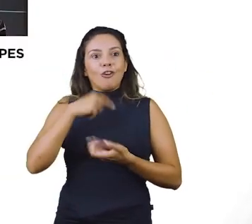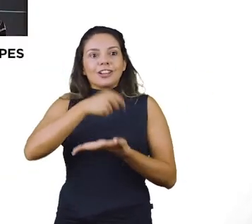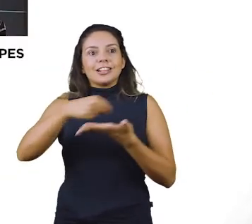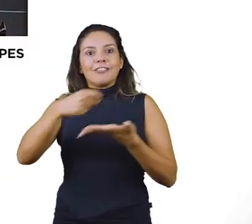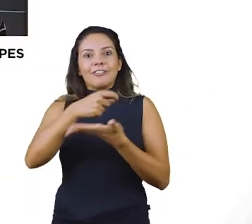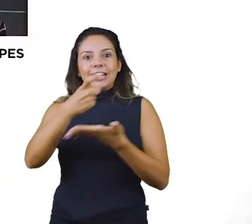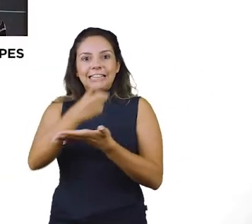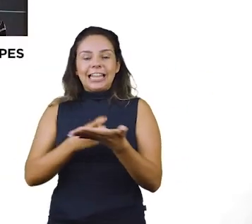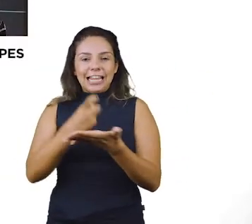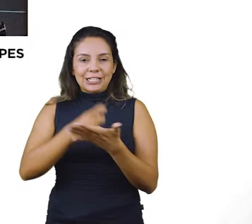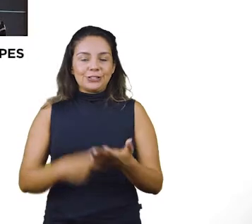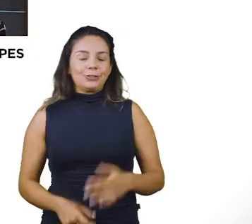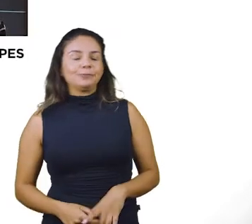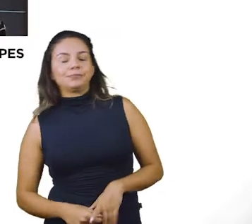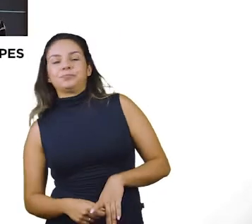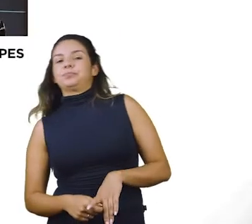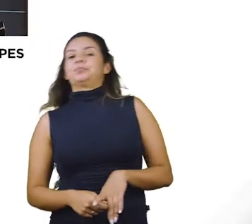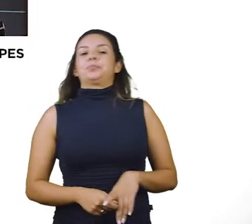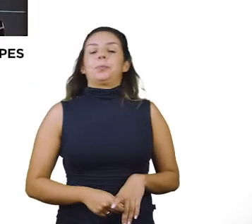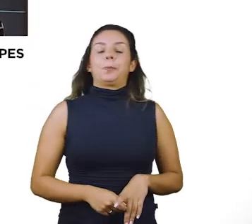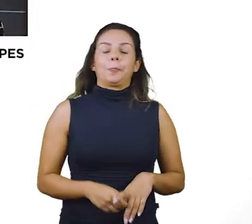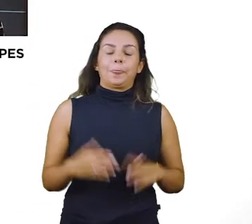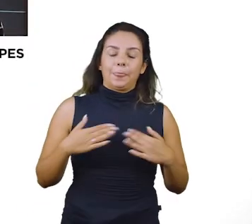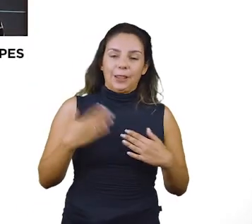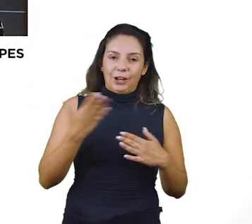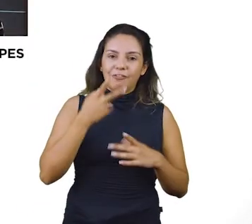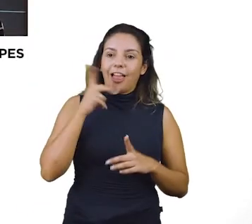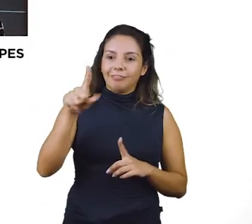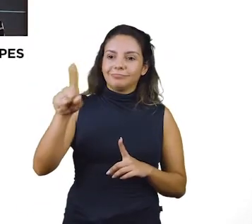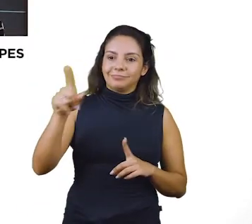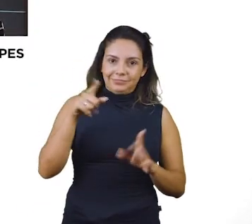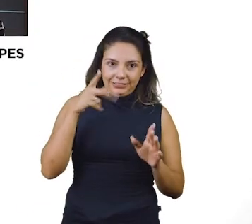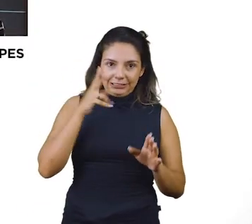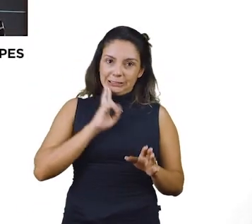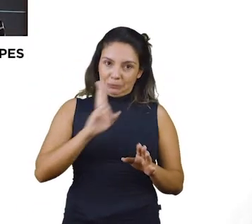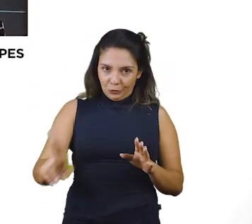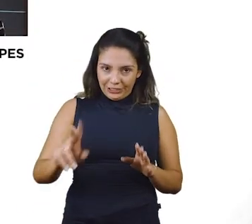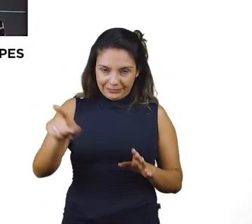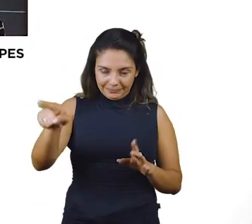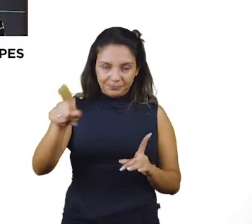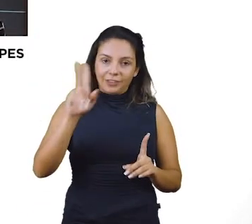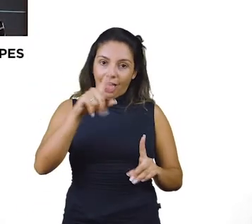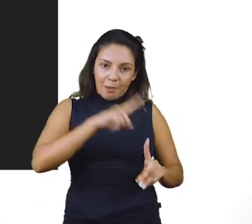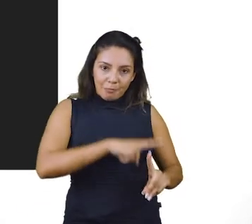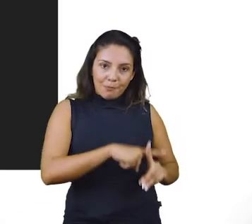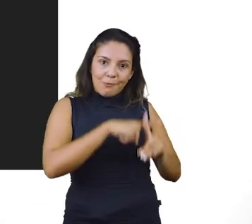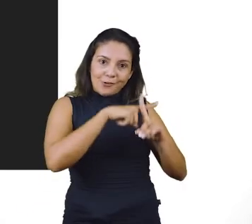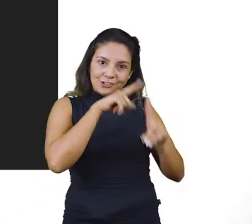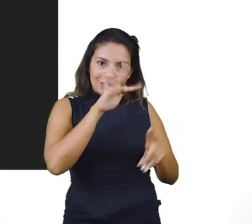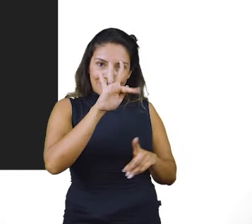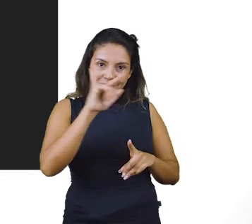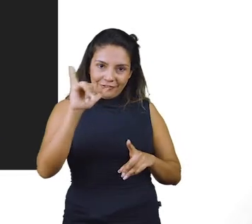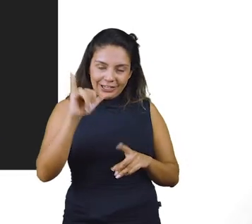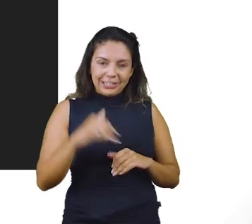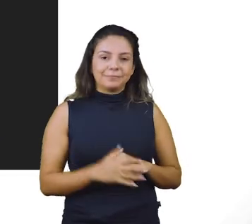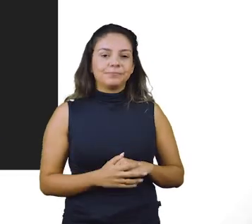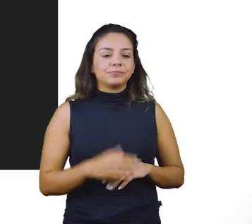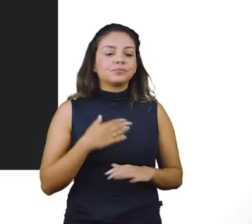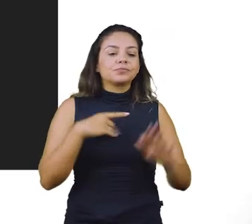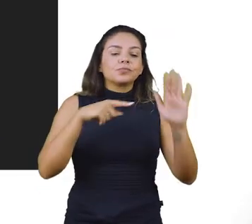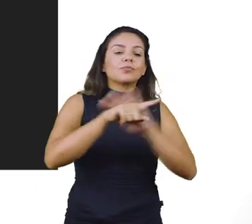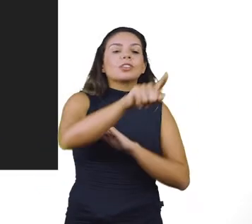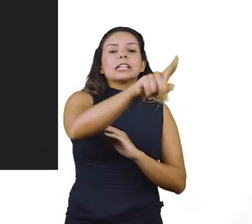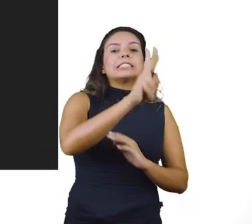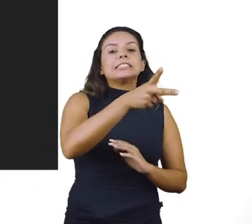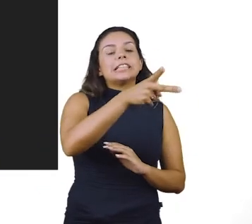É uma imersão muito positiva, né? Agora, o Carlos Herculano do Iaraxá, está no evento desde o começo. Fala um